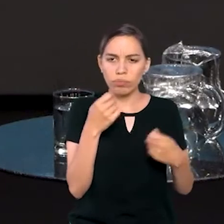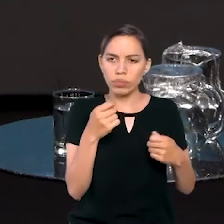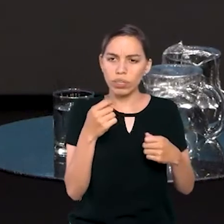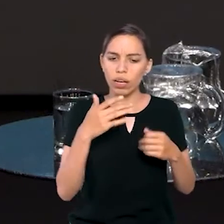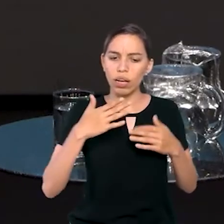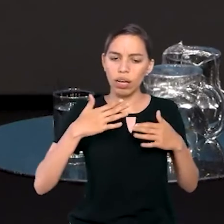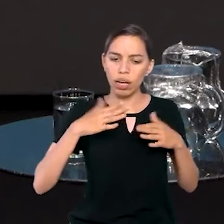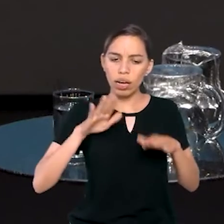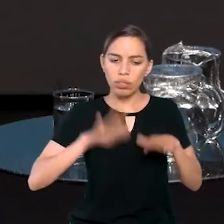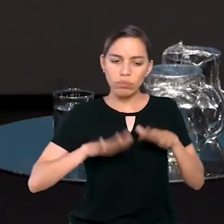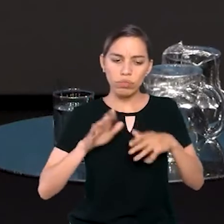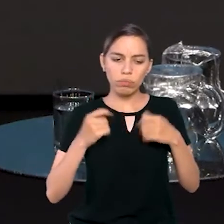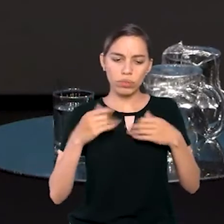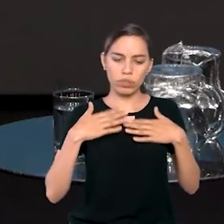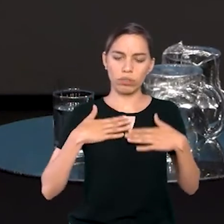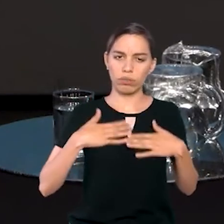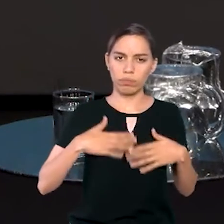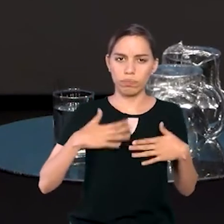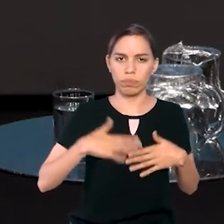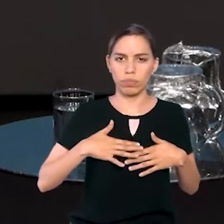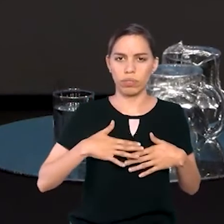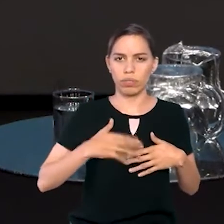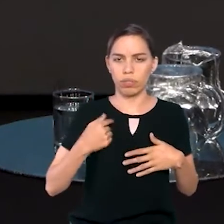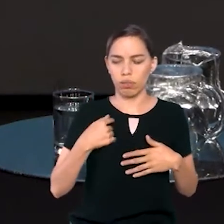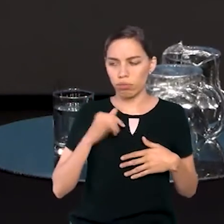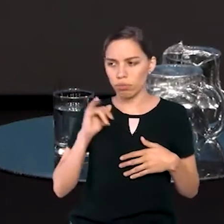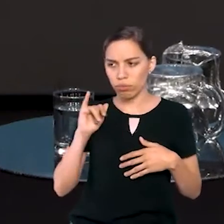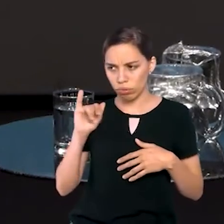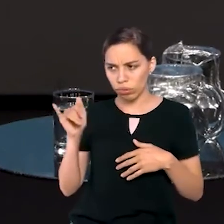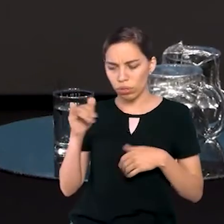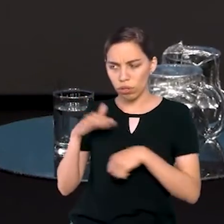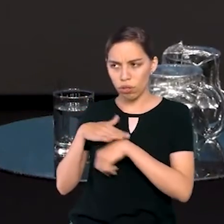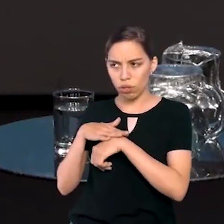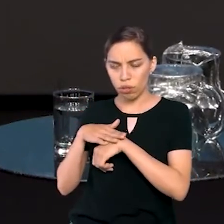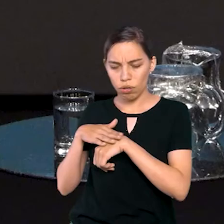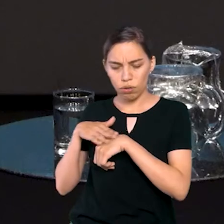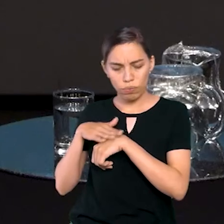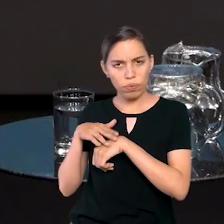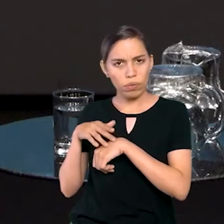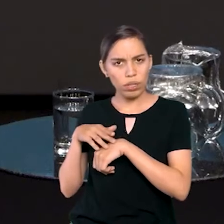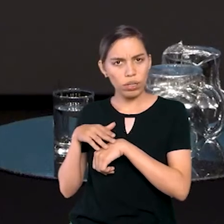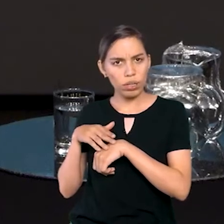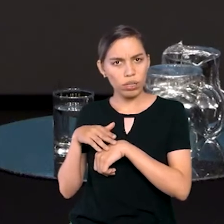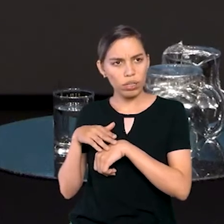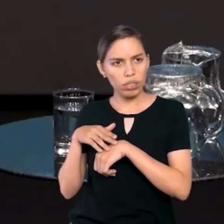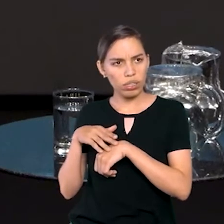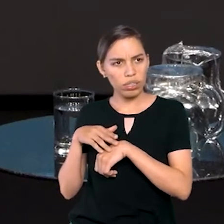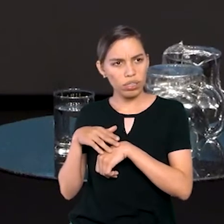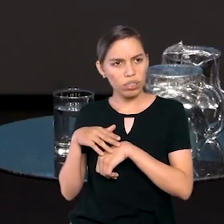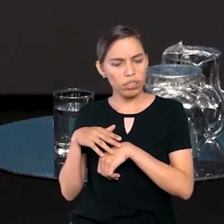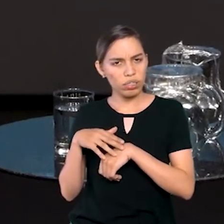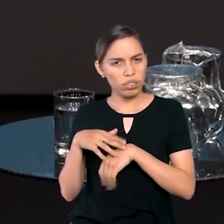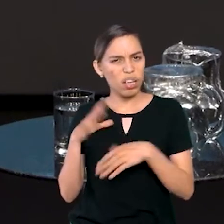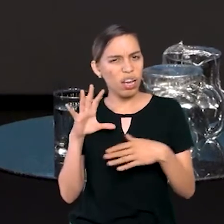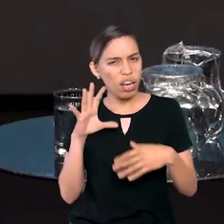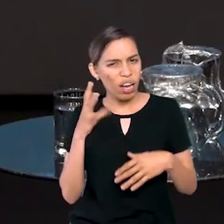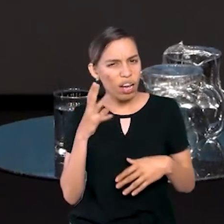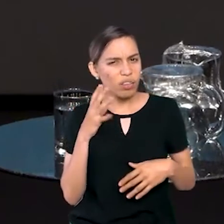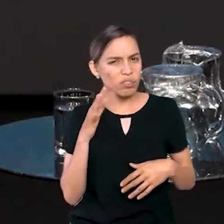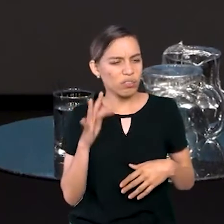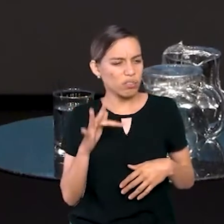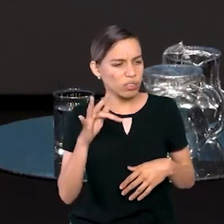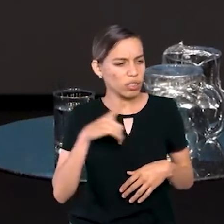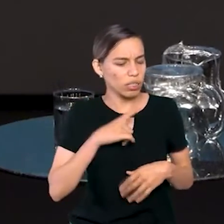pensei, será que nós vamos ter psicólogos psiquiatras, nós